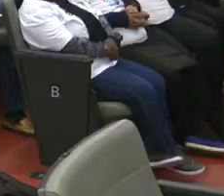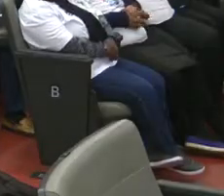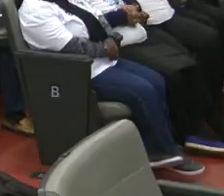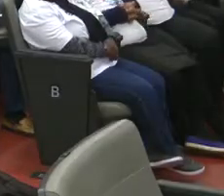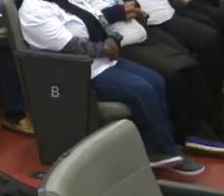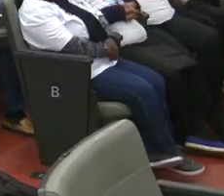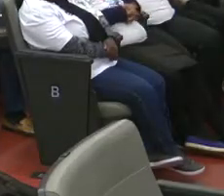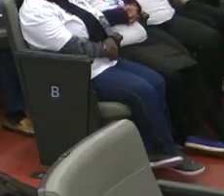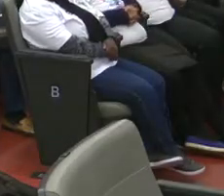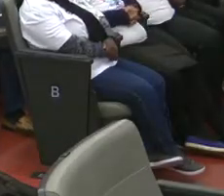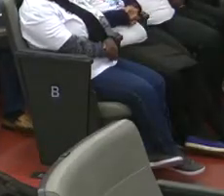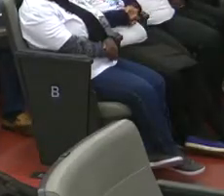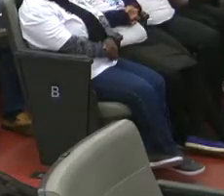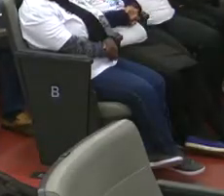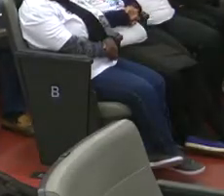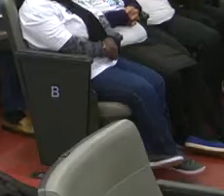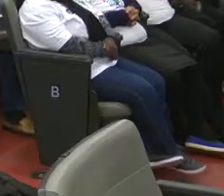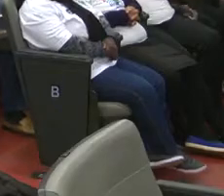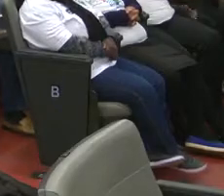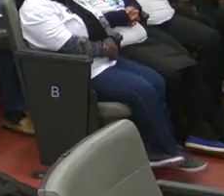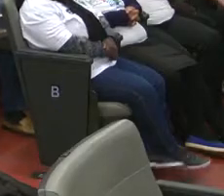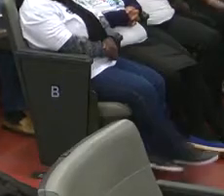E aí